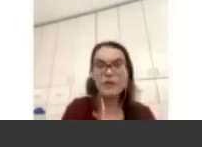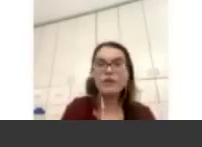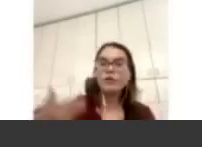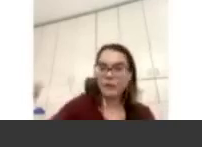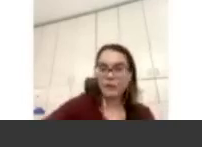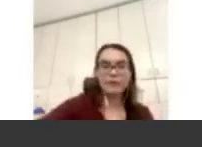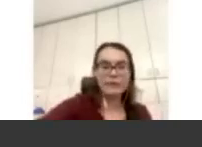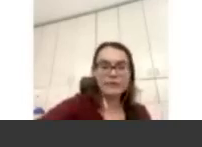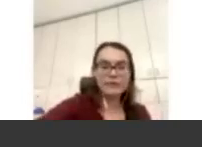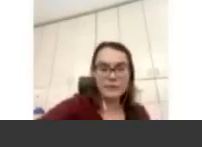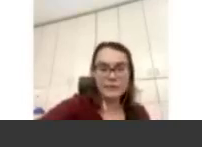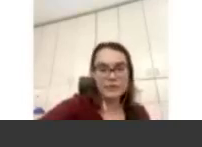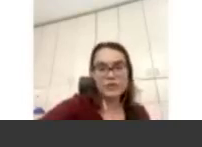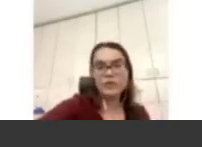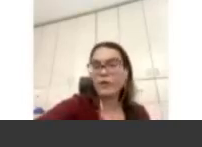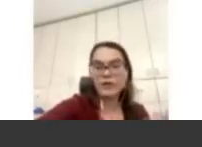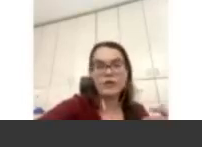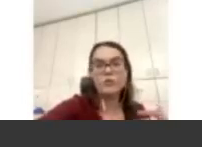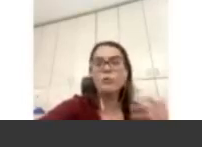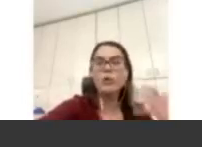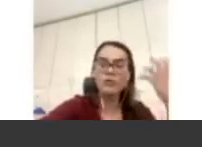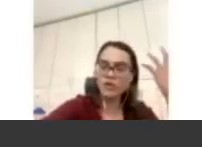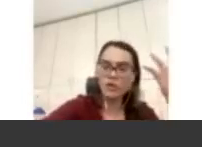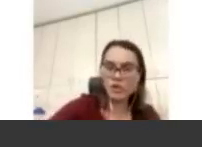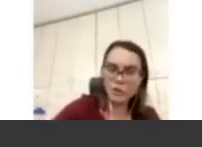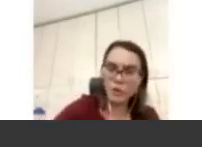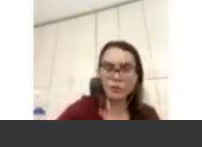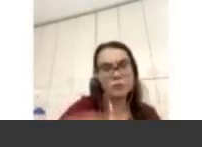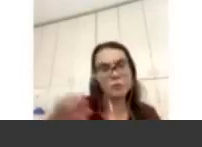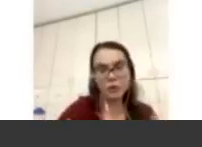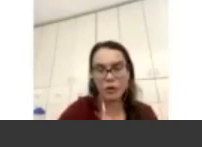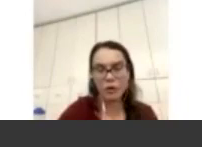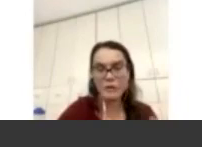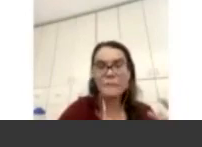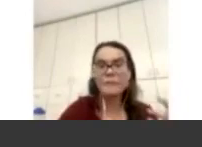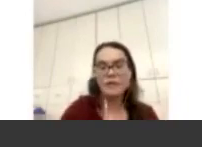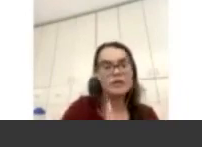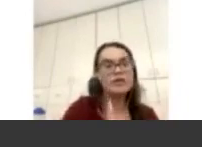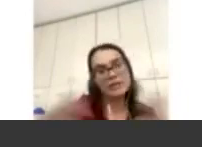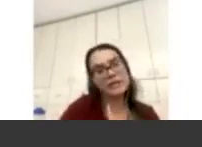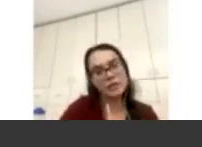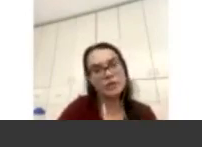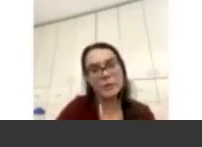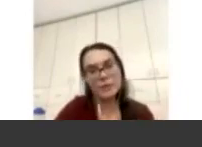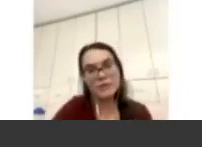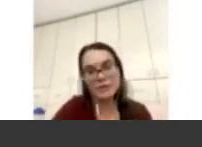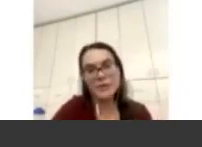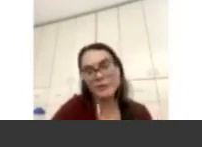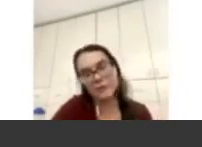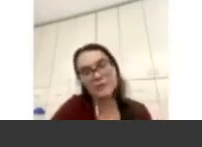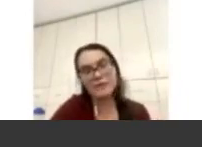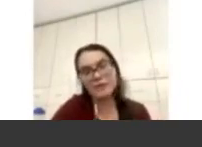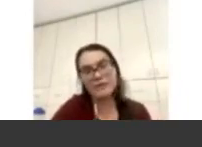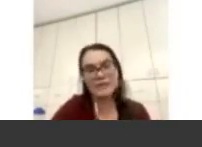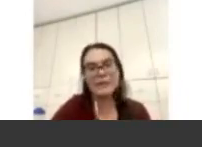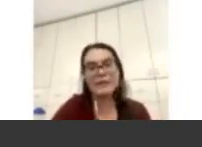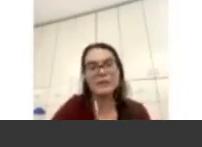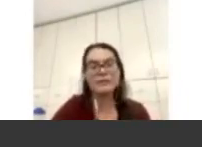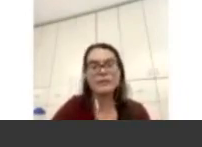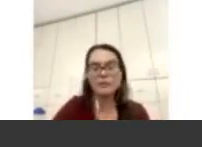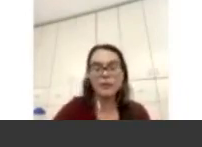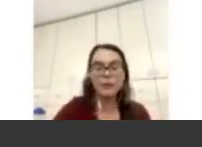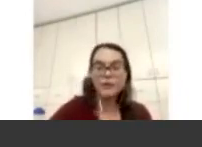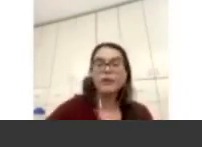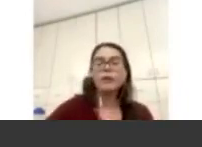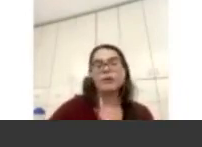esse paciente e como é que eu vou tratar esse paciente, diferente de um monte de outros protocolos que a gente teria que somar todos eles para conseguir